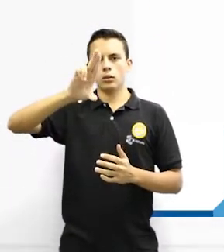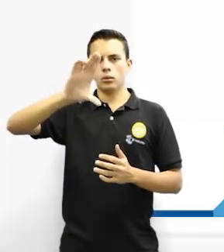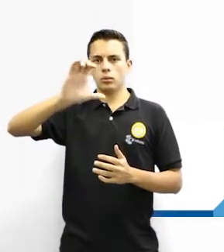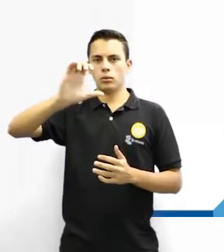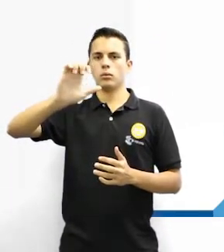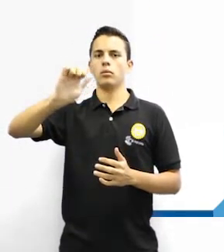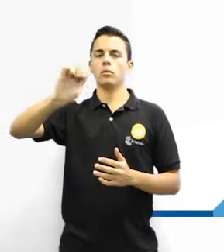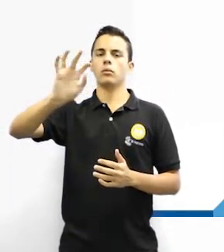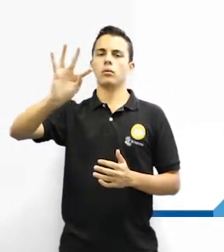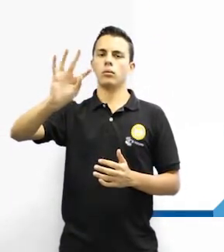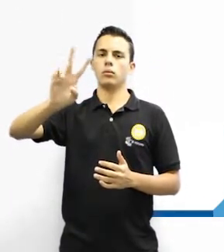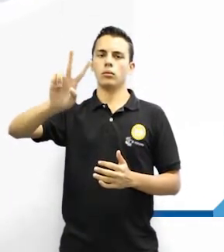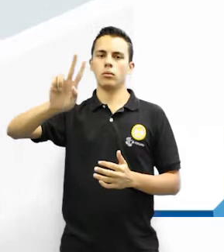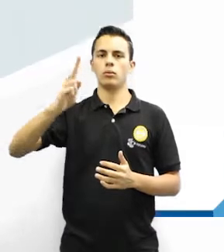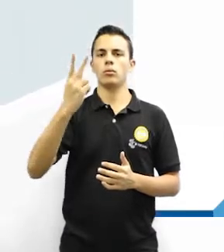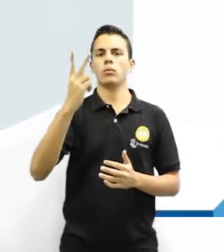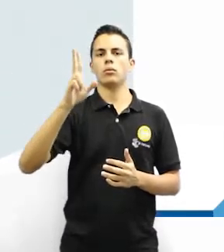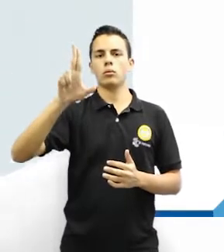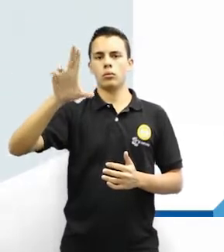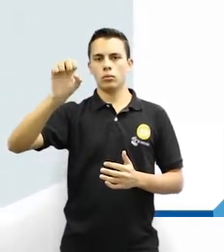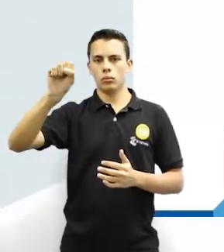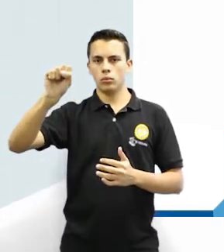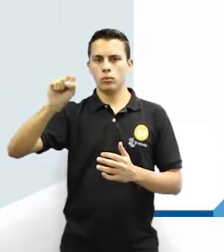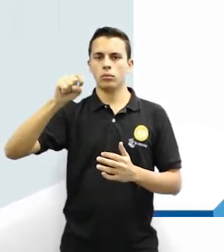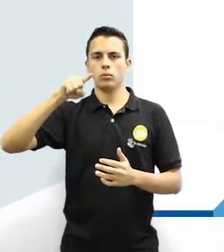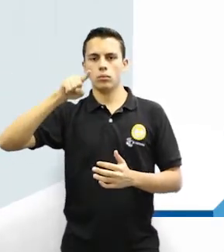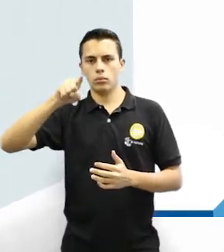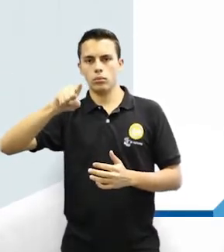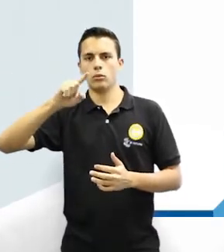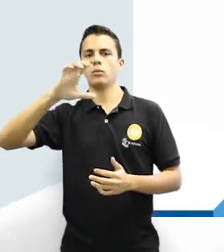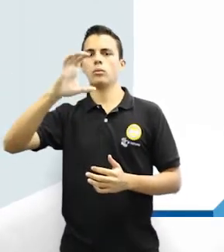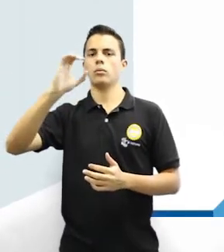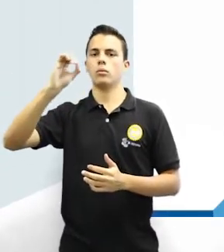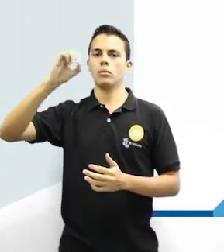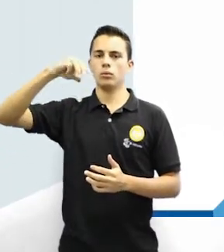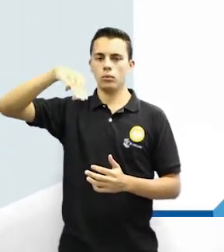www.educatus, educatus com T-H-U. T-H-U-S.